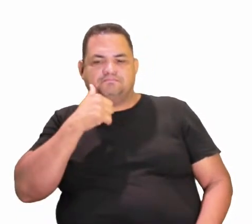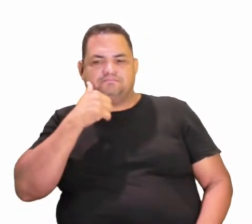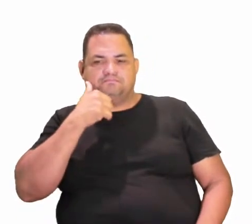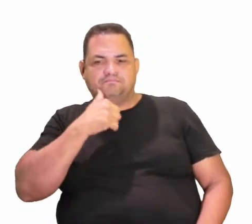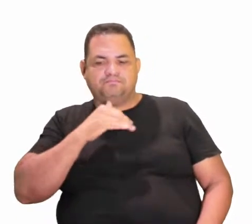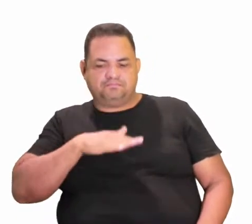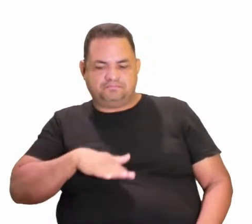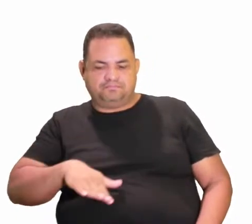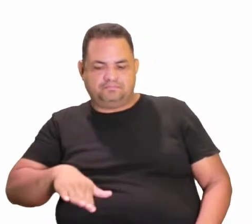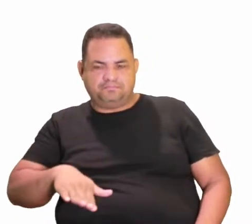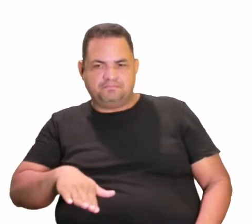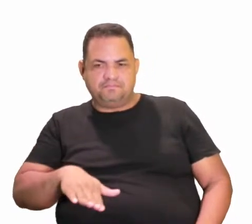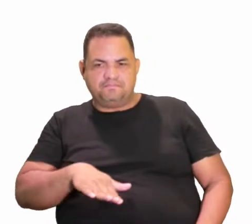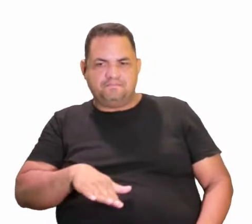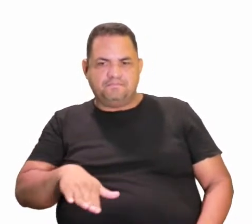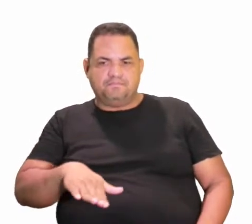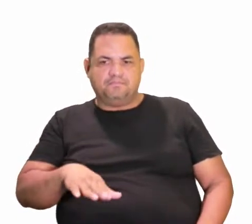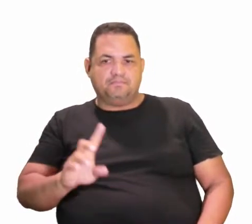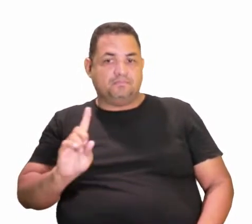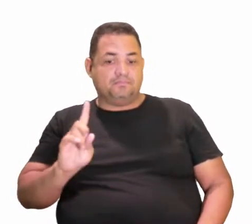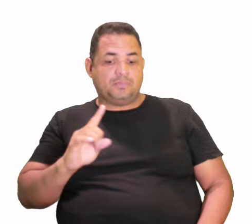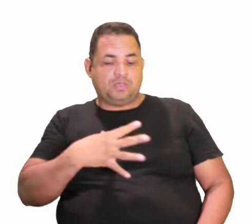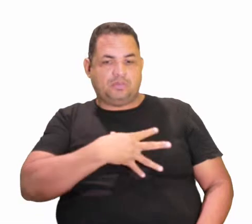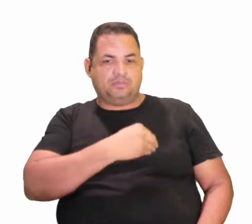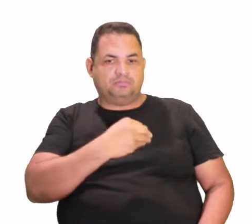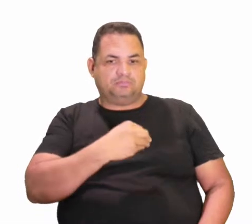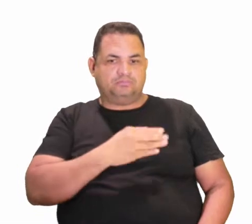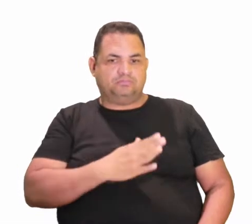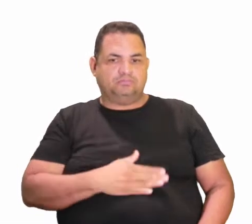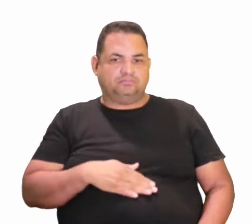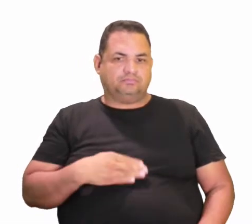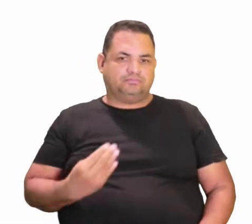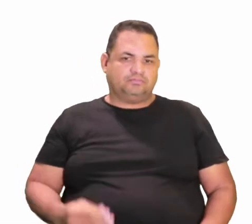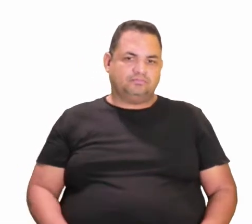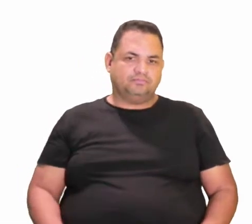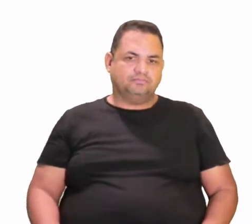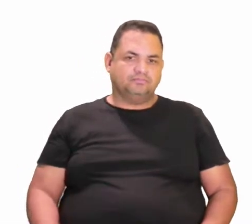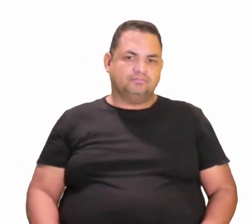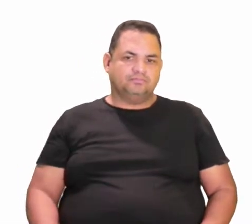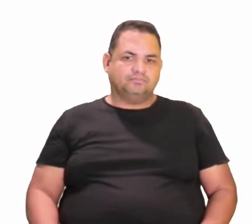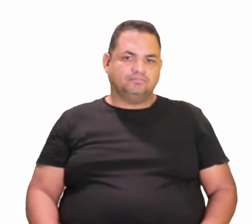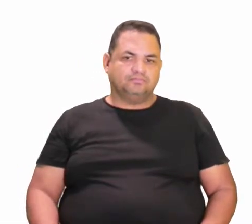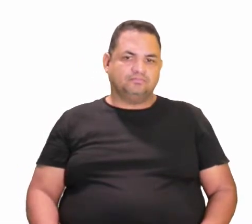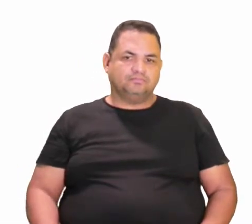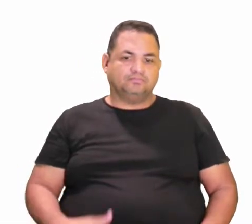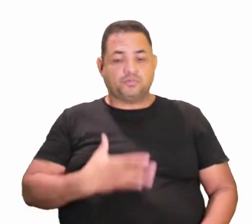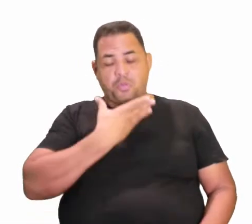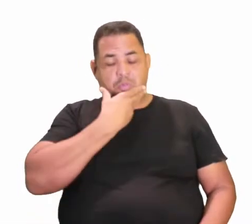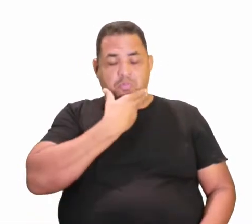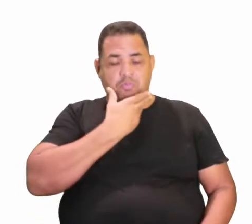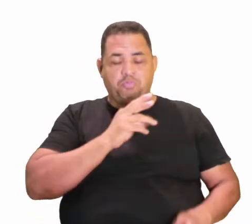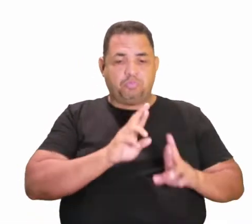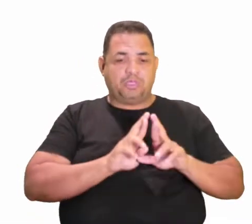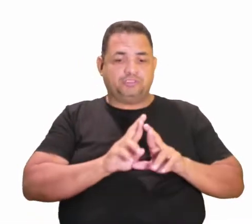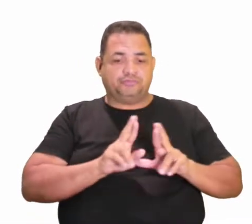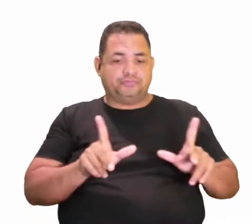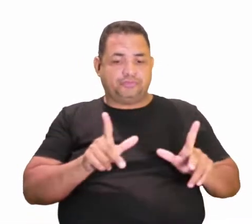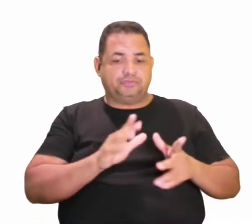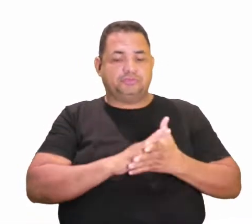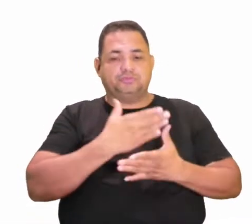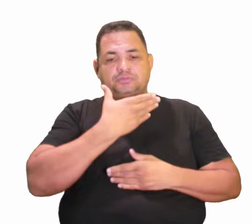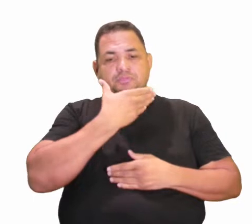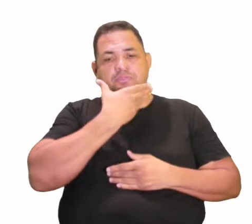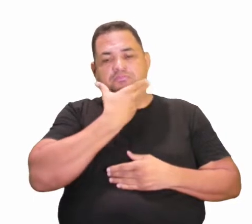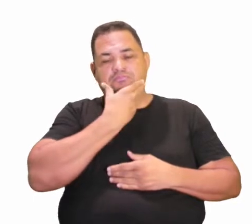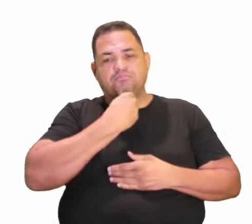parte, não é filha do do pai ou da mãe aqui,